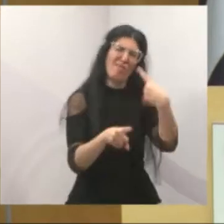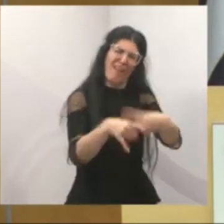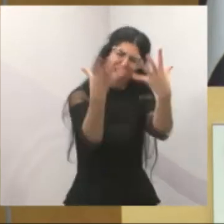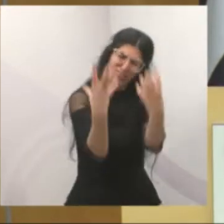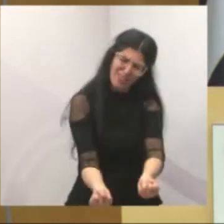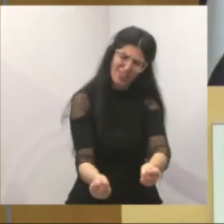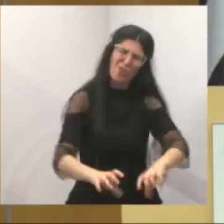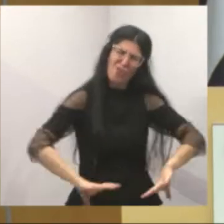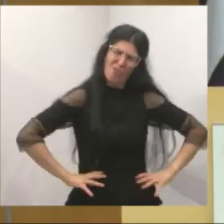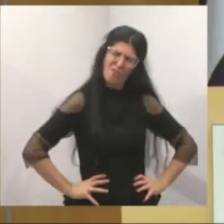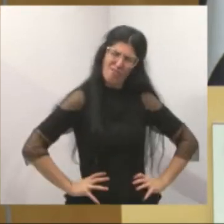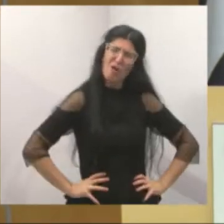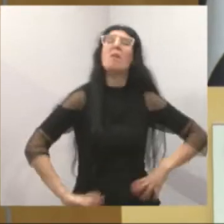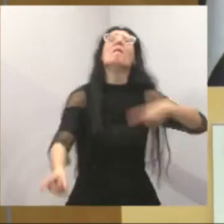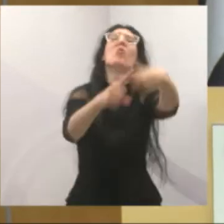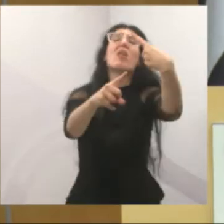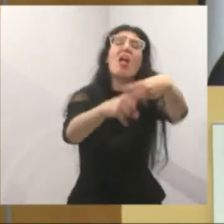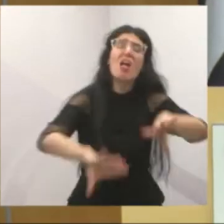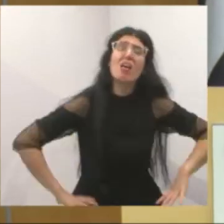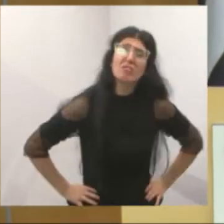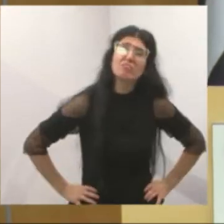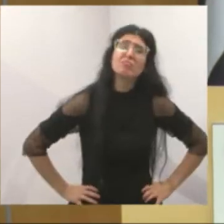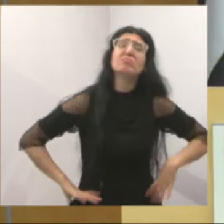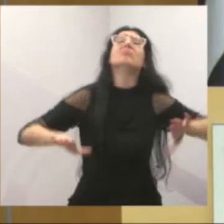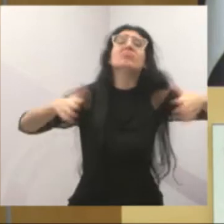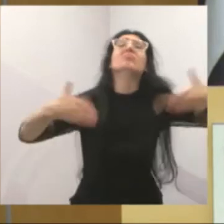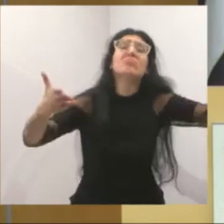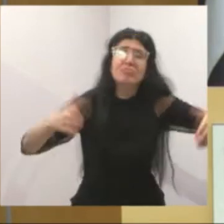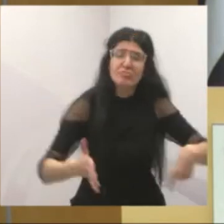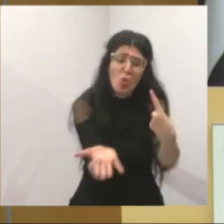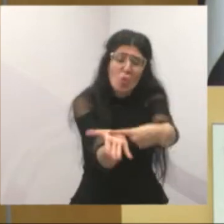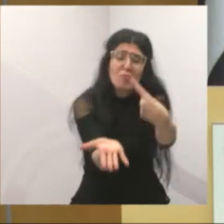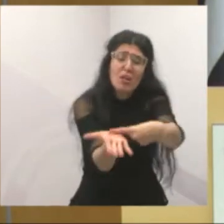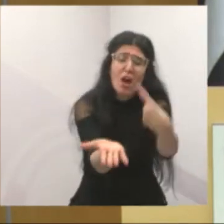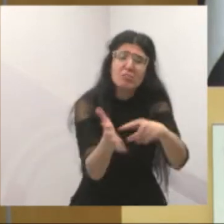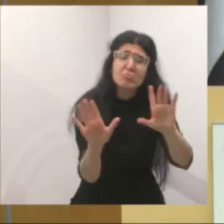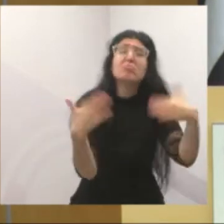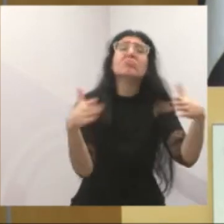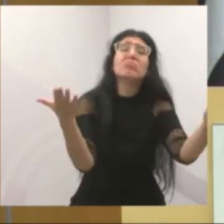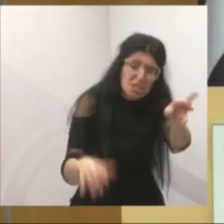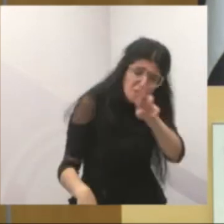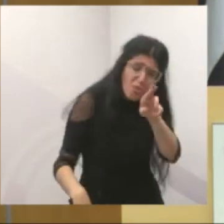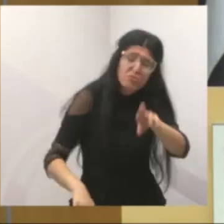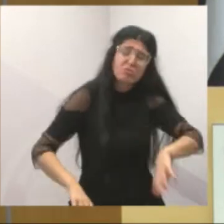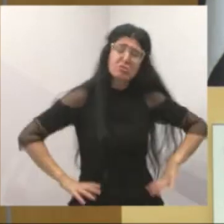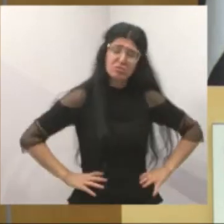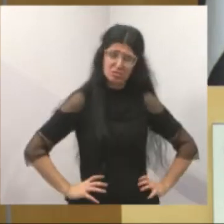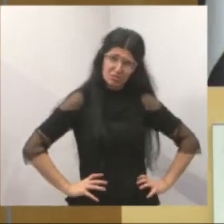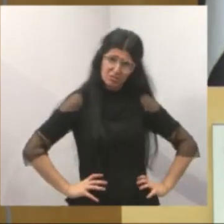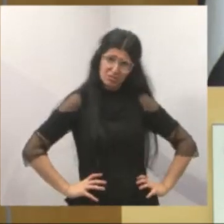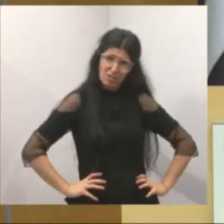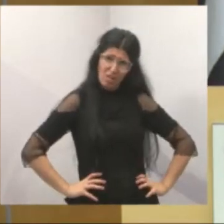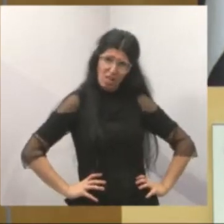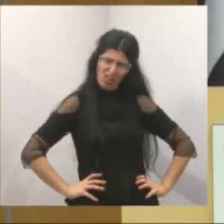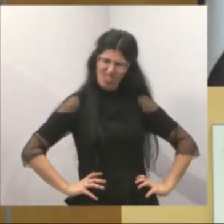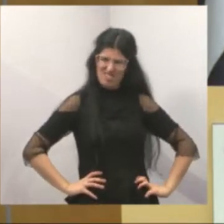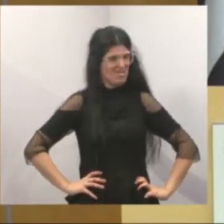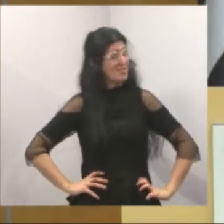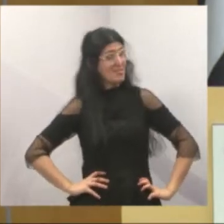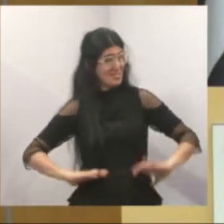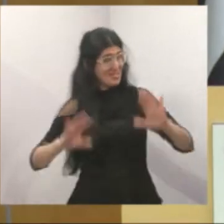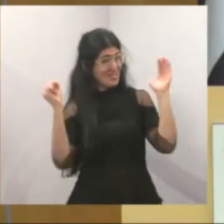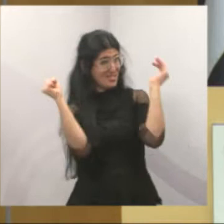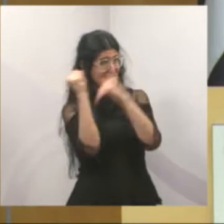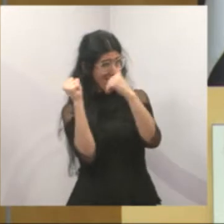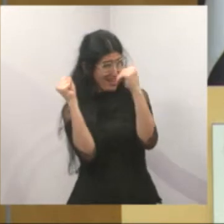esse condicionamento? Qual foi o combinado nos bastidores? A